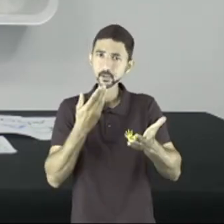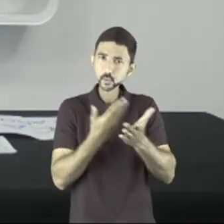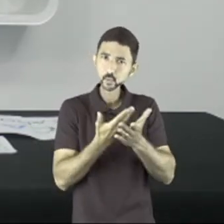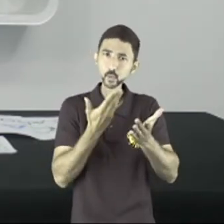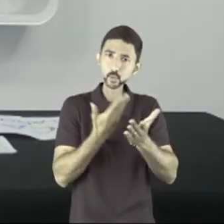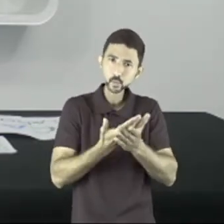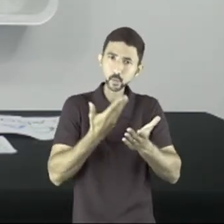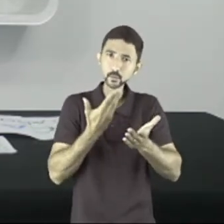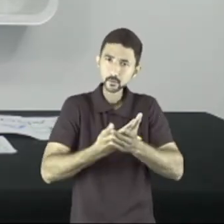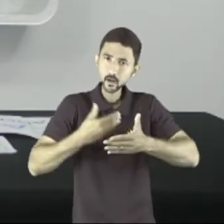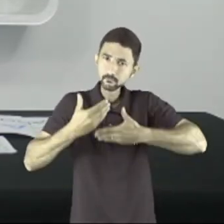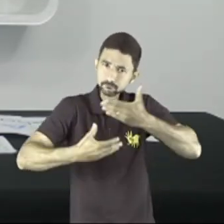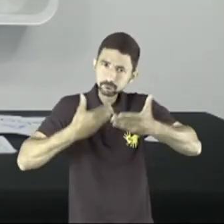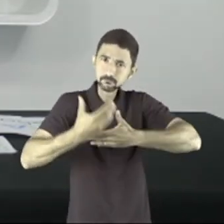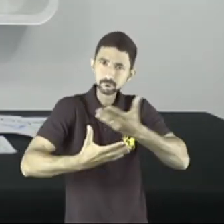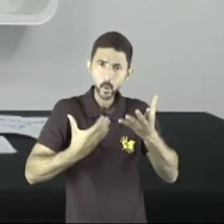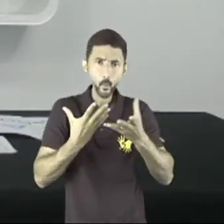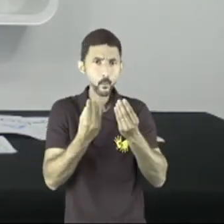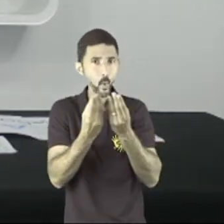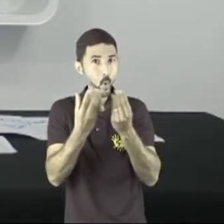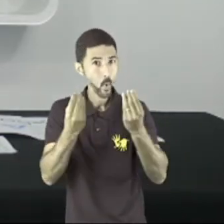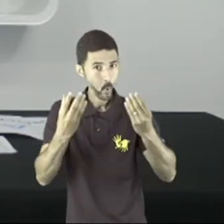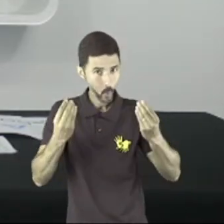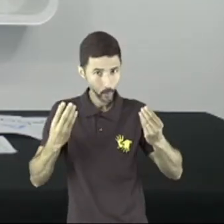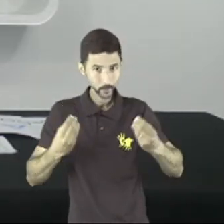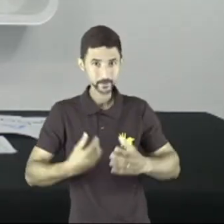Estudar e estudar muito.